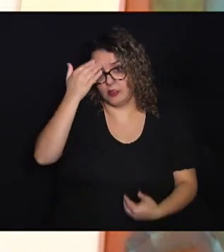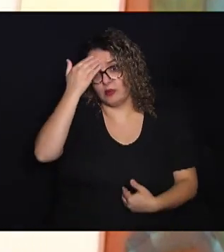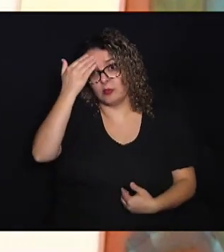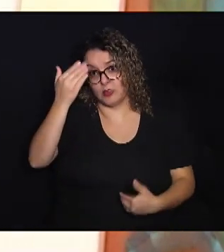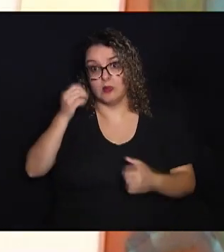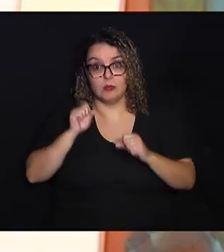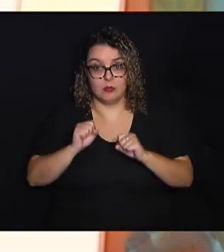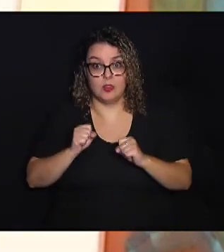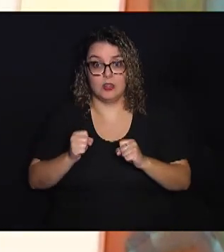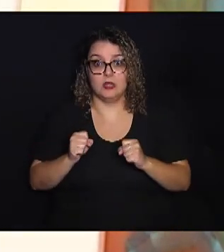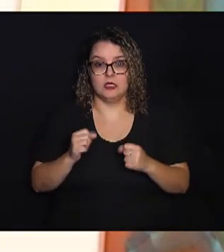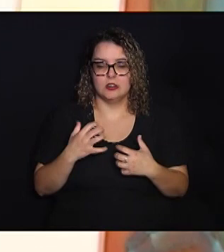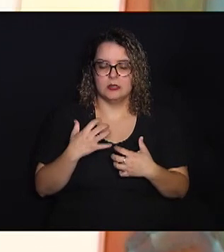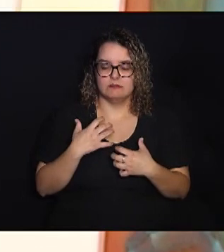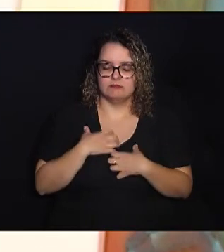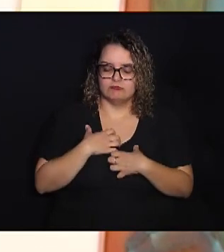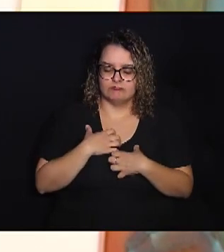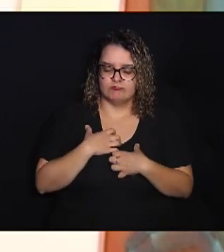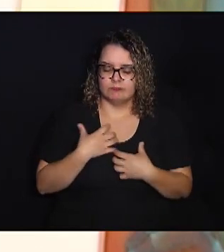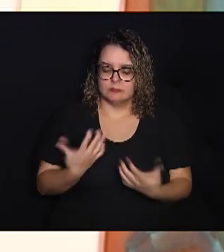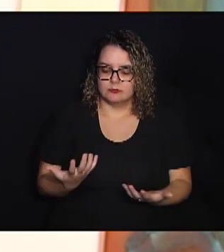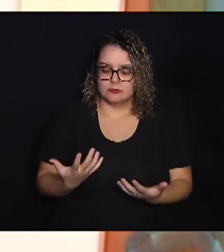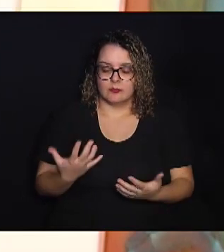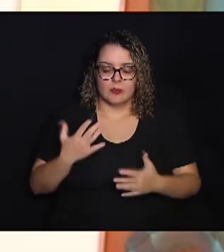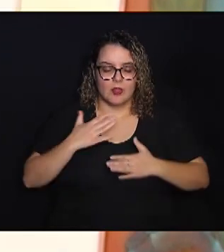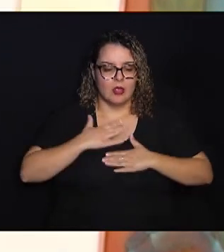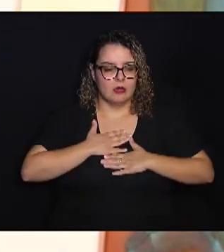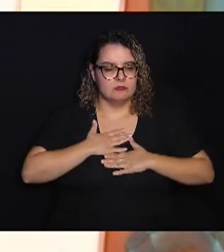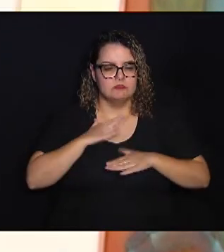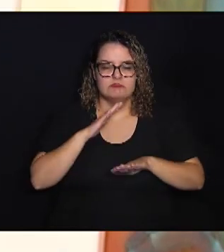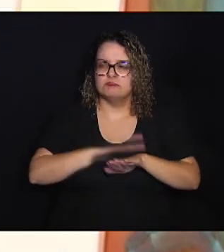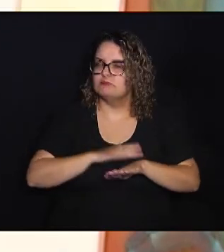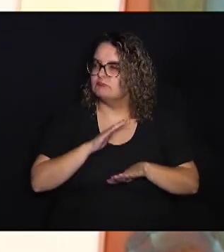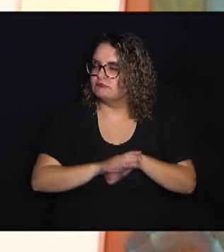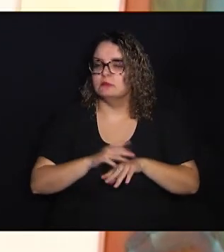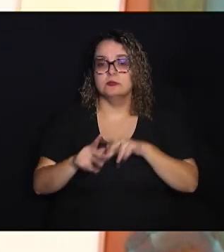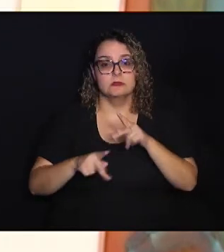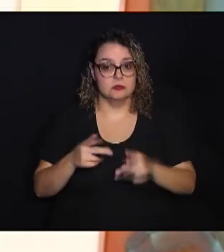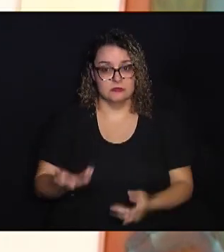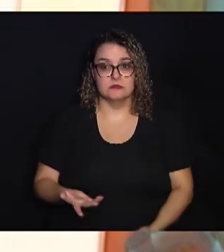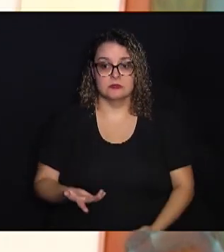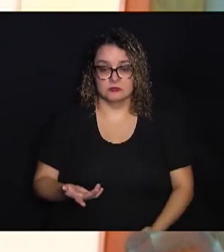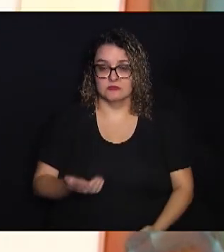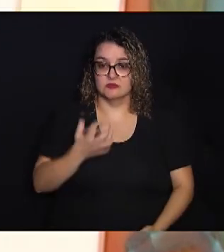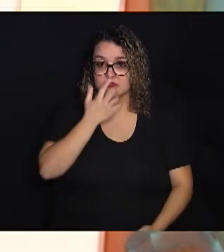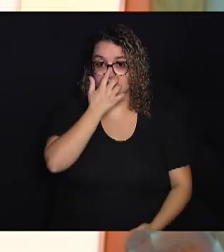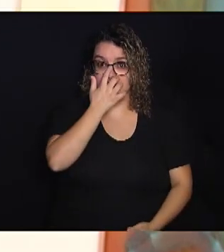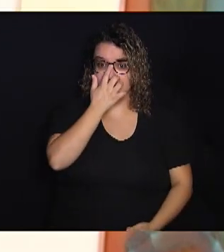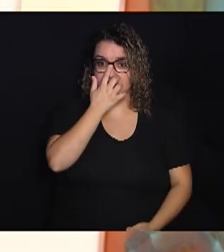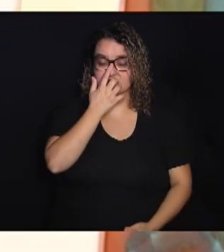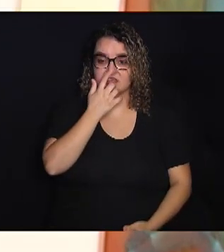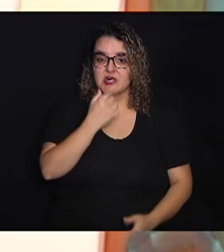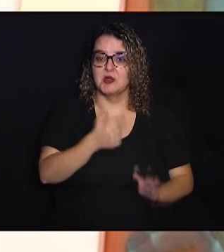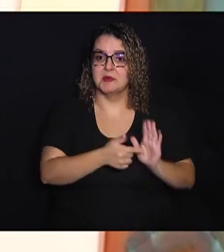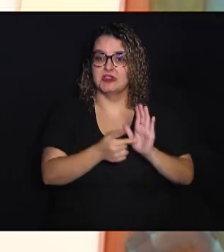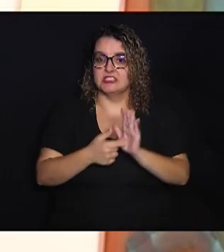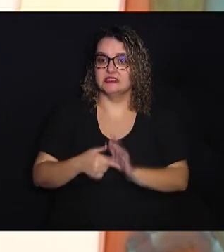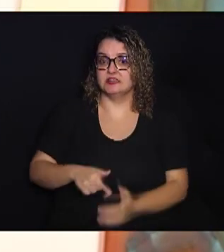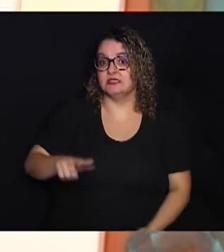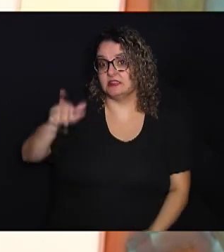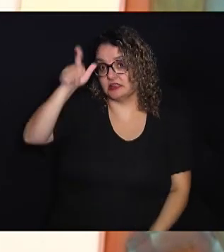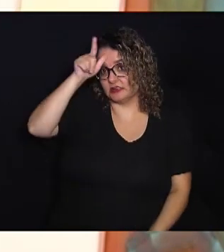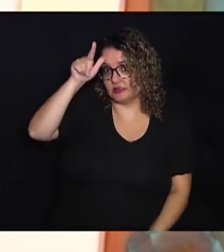poder sentir essa reação desse público, que inclusive até uma das exposições na Alemanha,